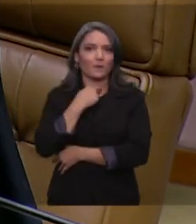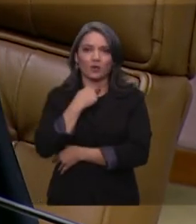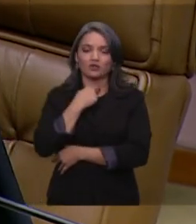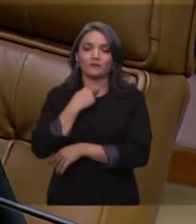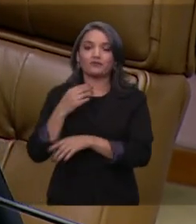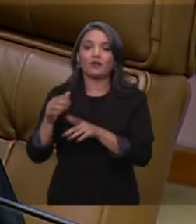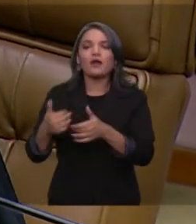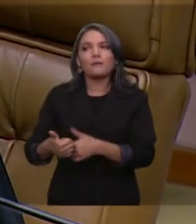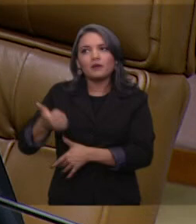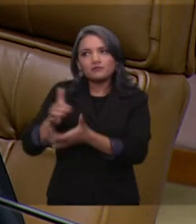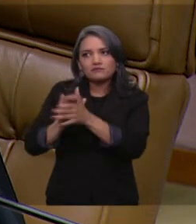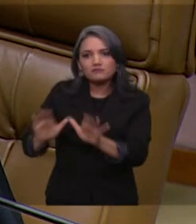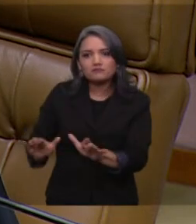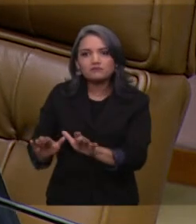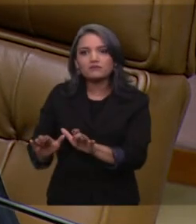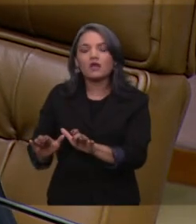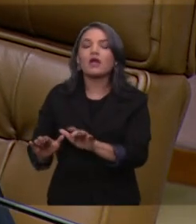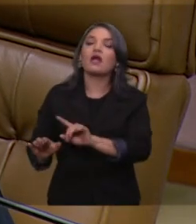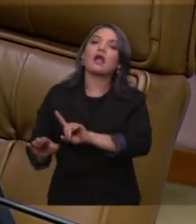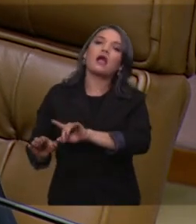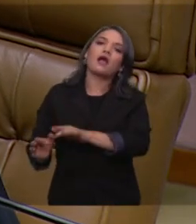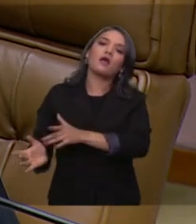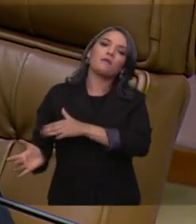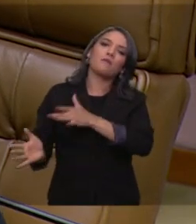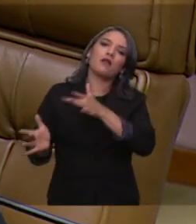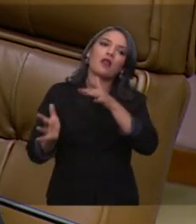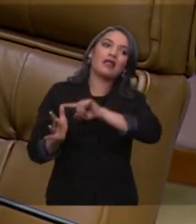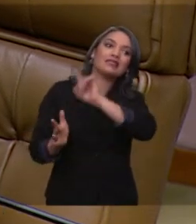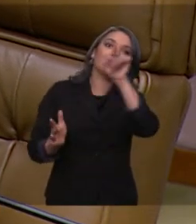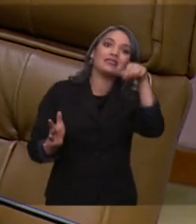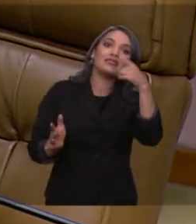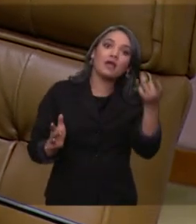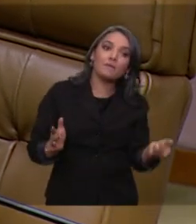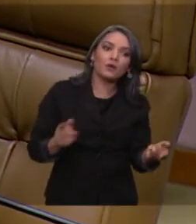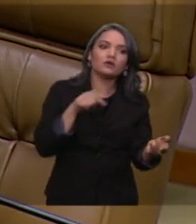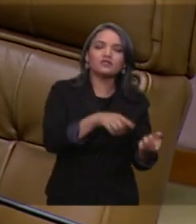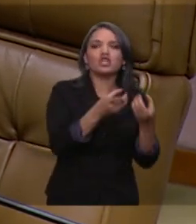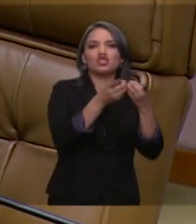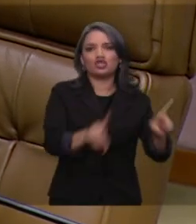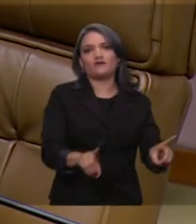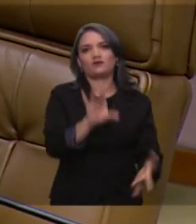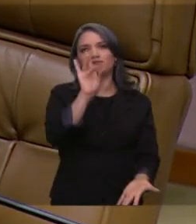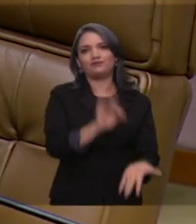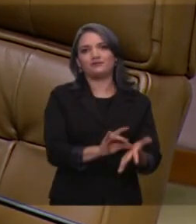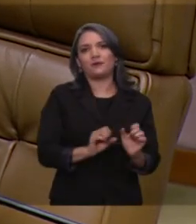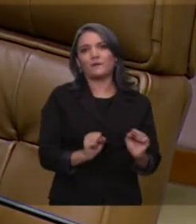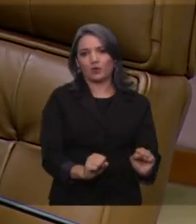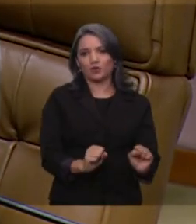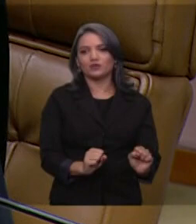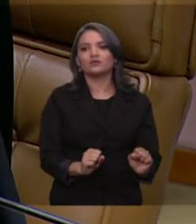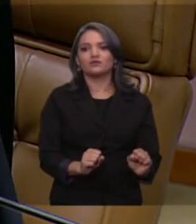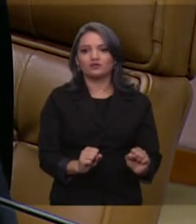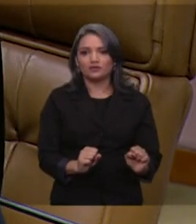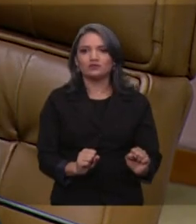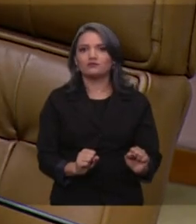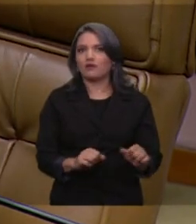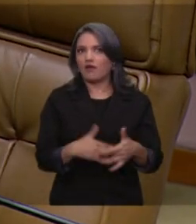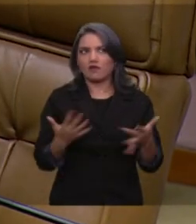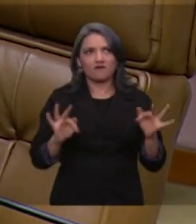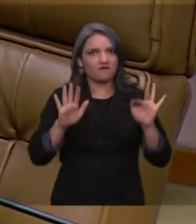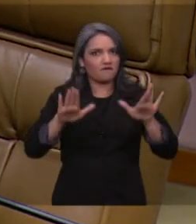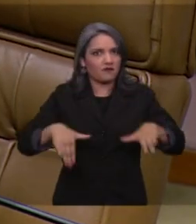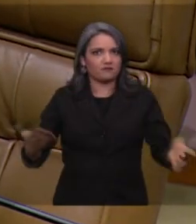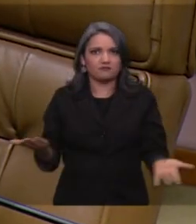a conversão da separação judicial em divórcio. Aí, sim, a hipótese que iria colocar fim